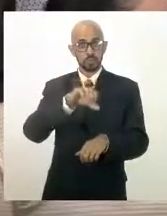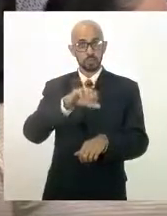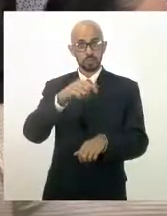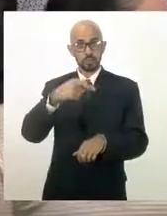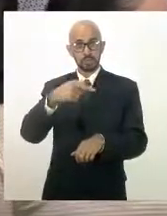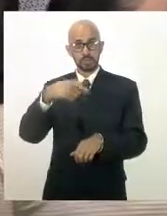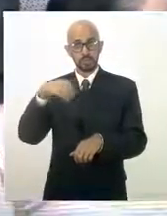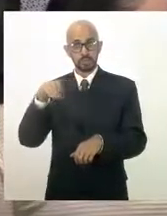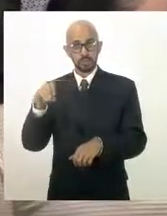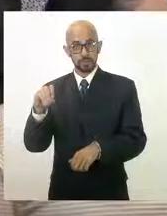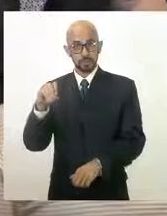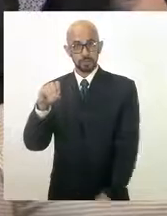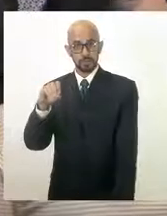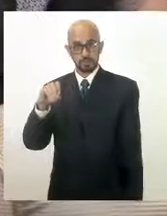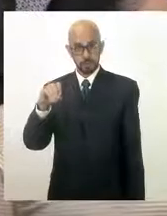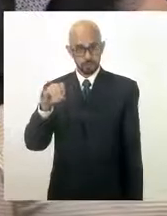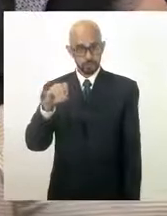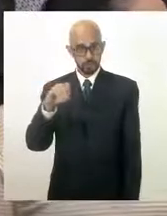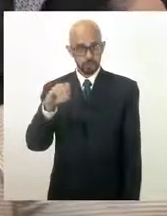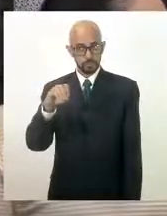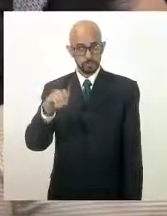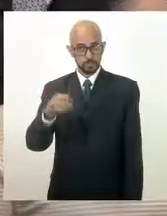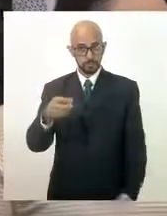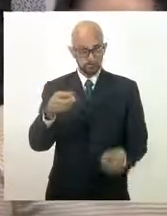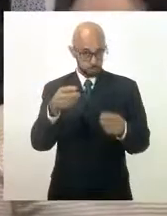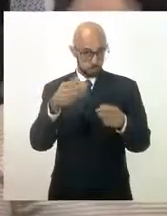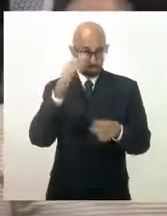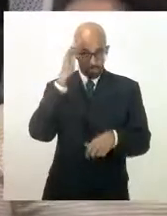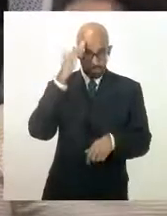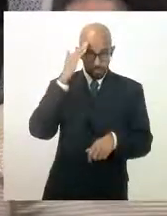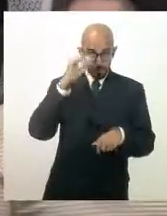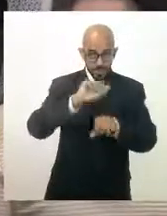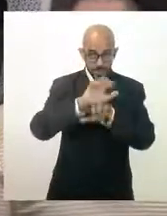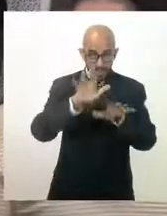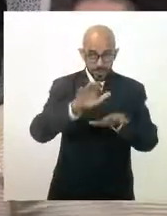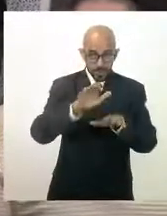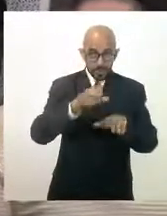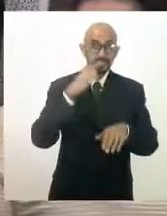1970. Ouviu, não? Desde